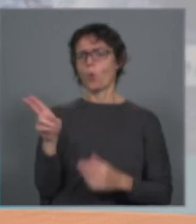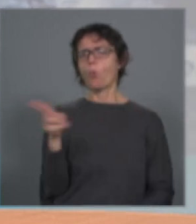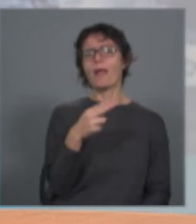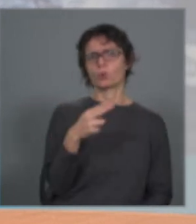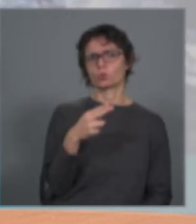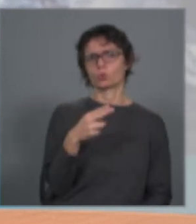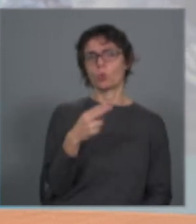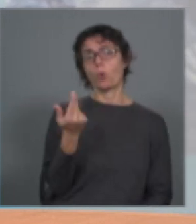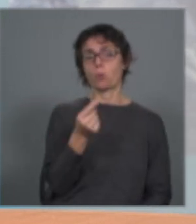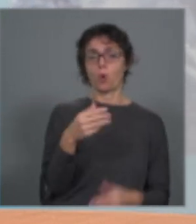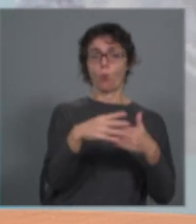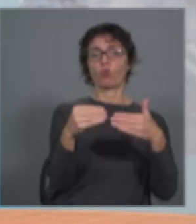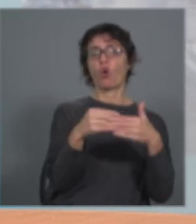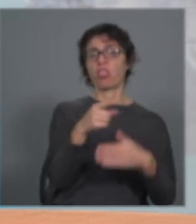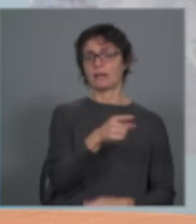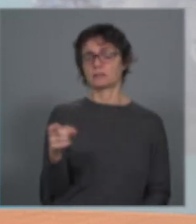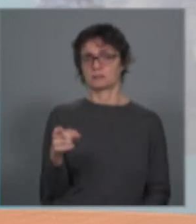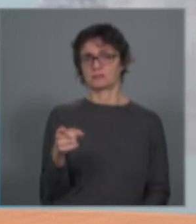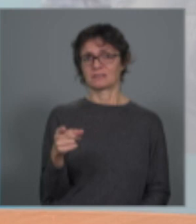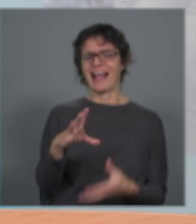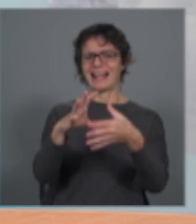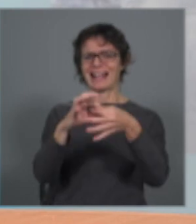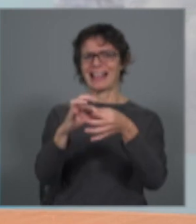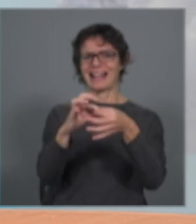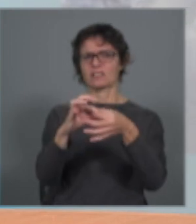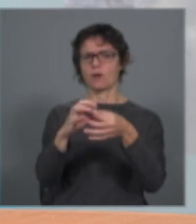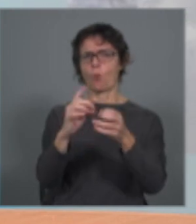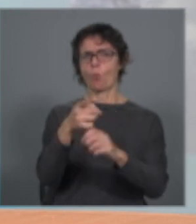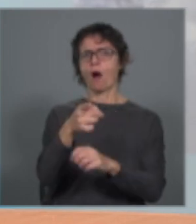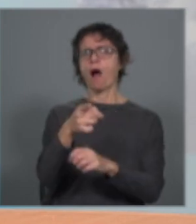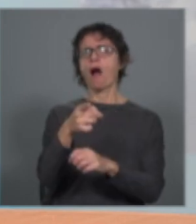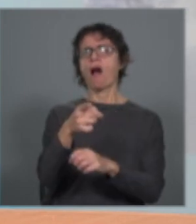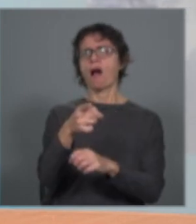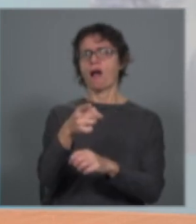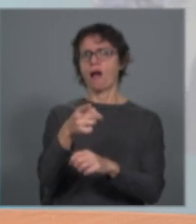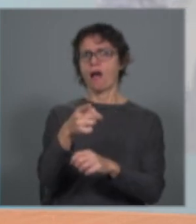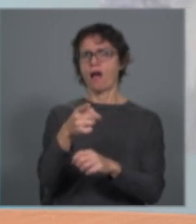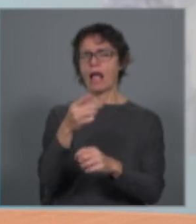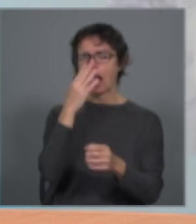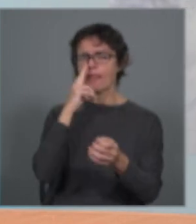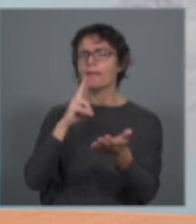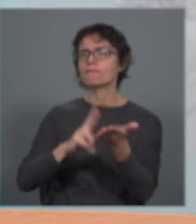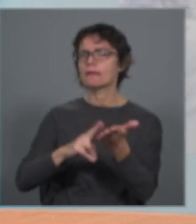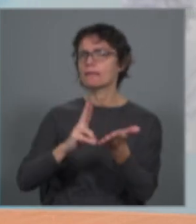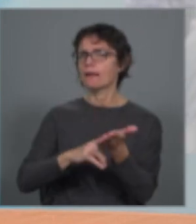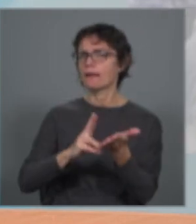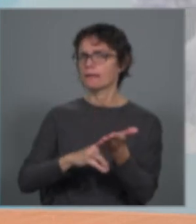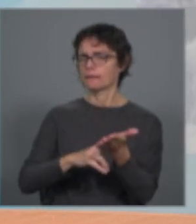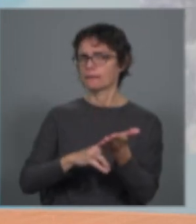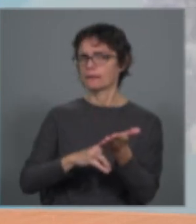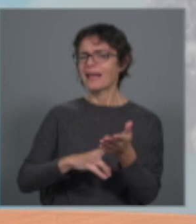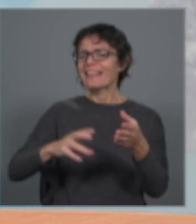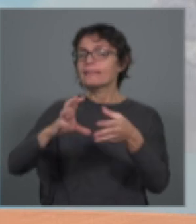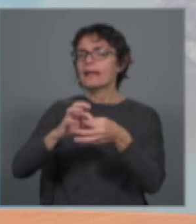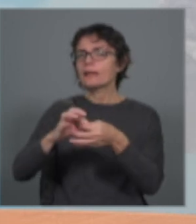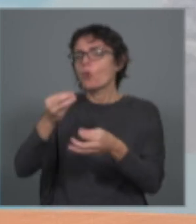coisas eletrónicas das bolsas e aquilo que realmente existe em arroz, em